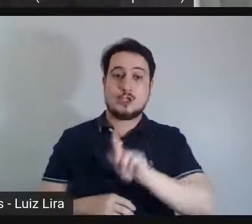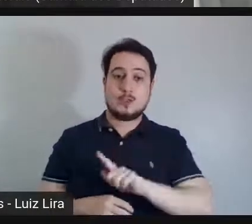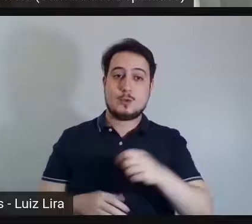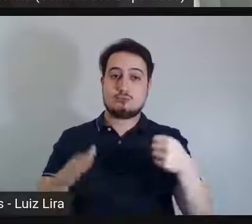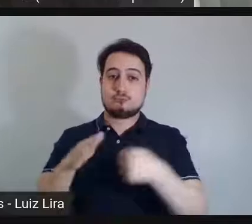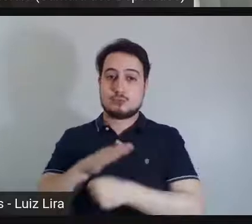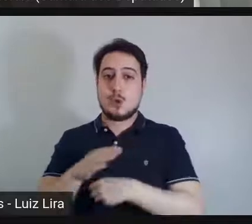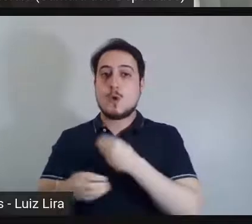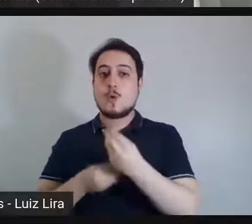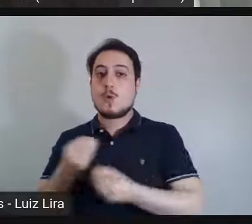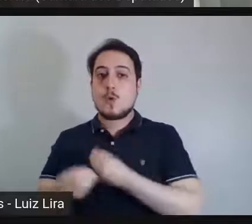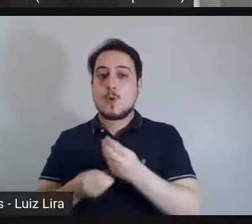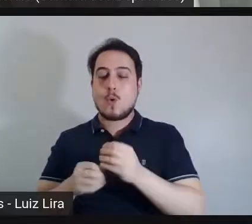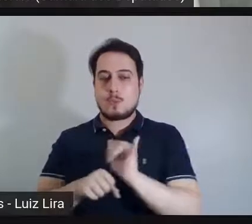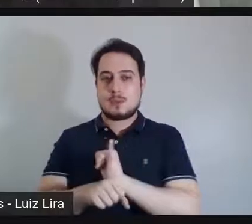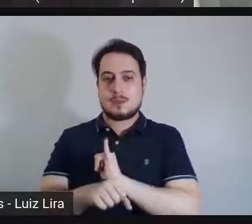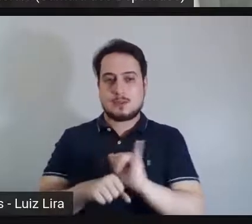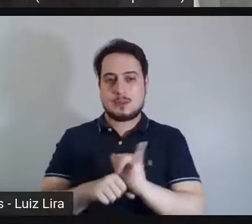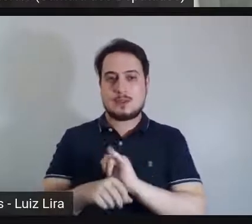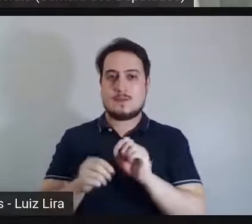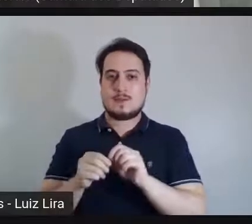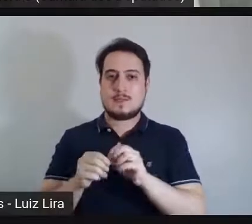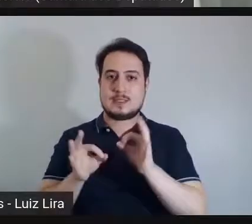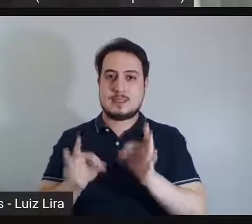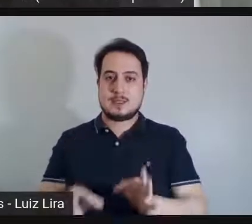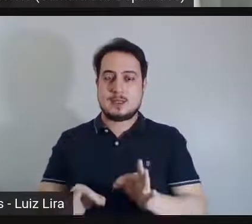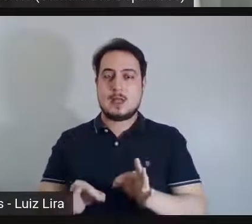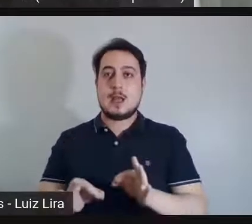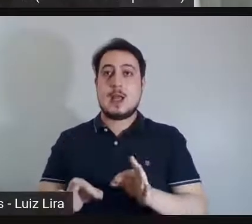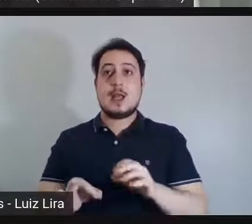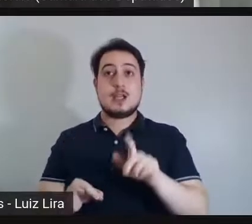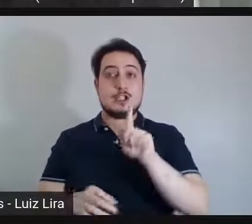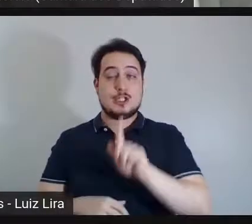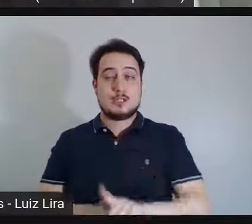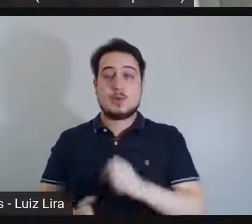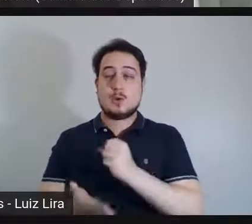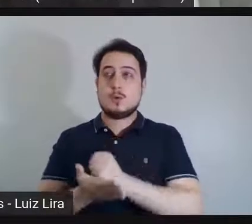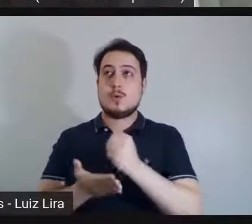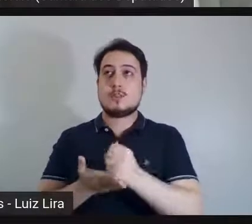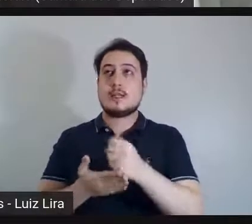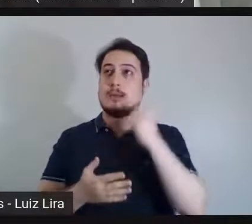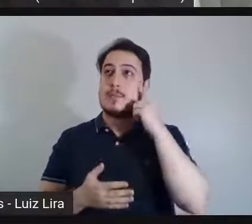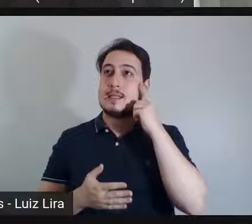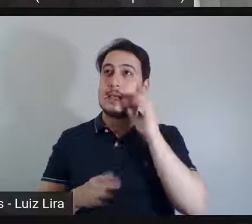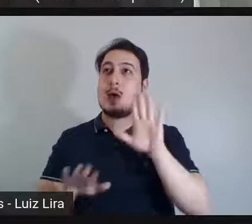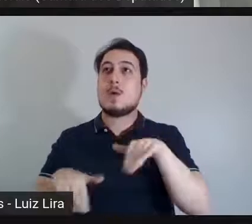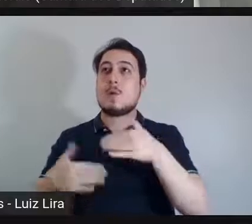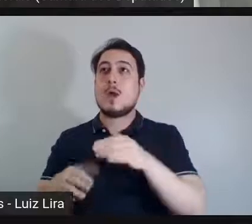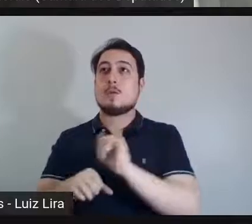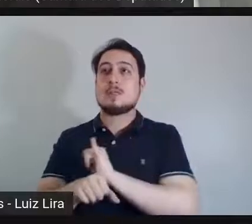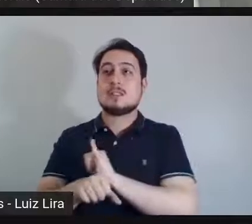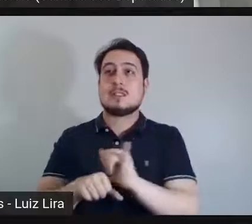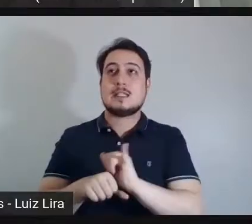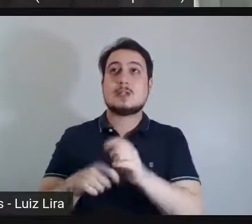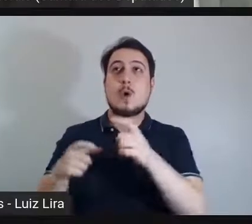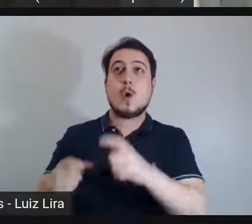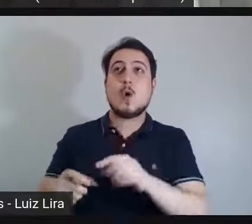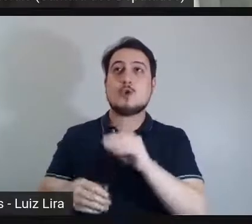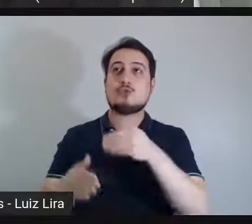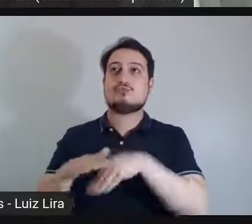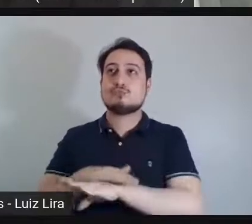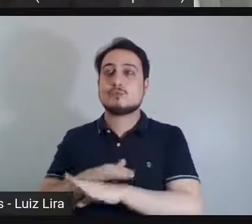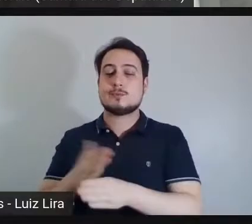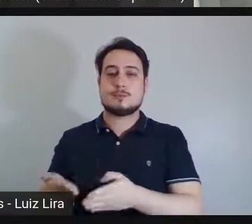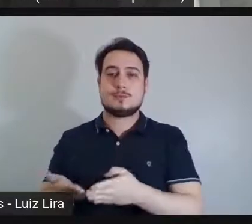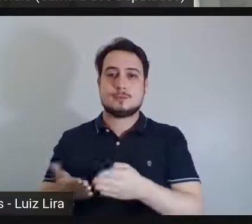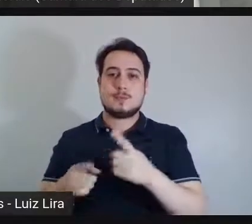porque depende do gestor do contrato para saber como ele vai realocar esse pessoal todo, porque a volumetria não cabia mais